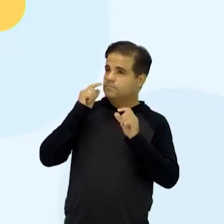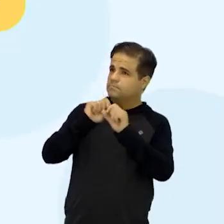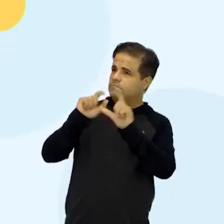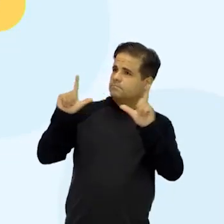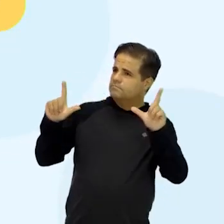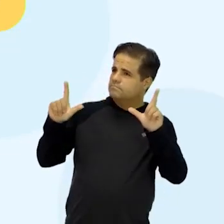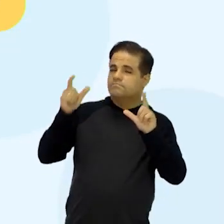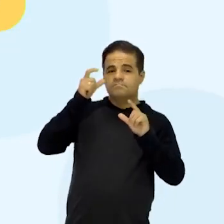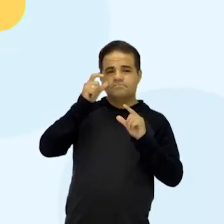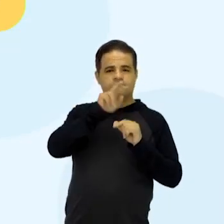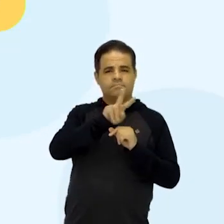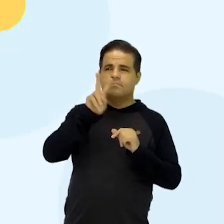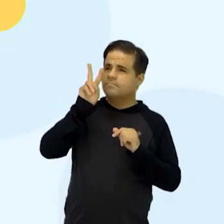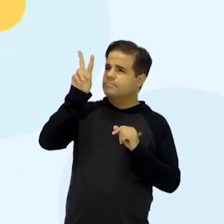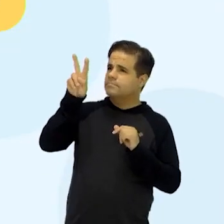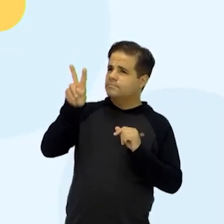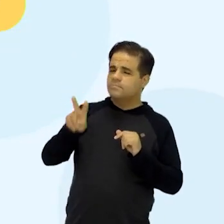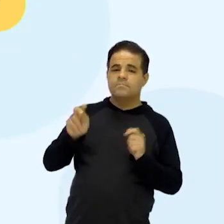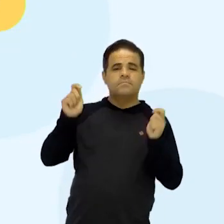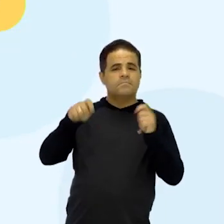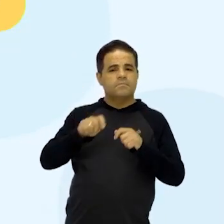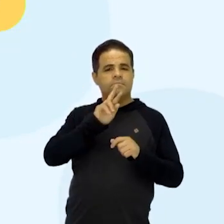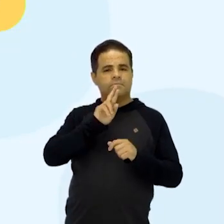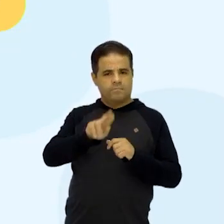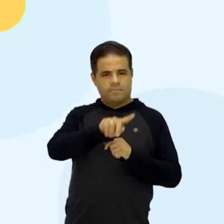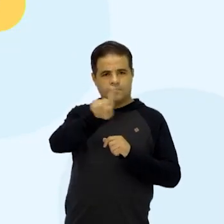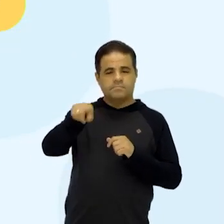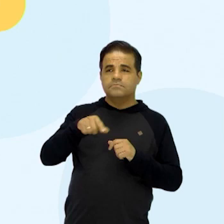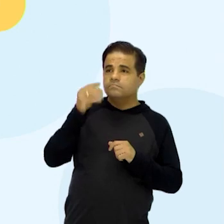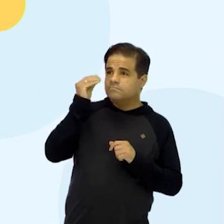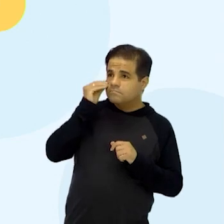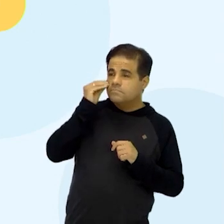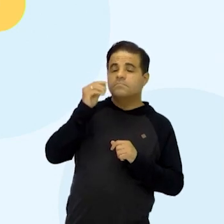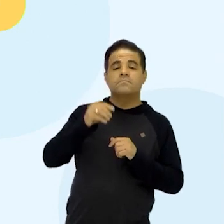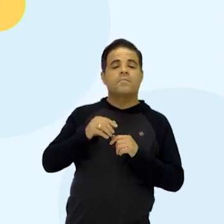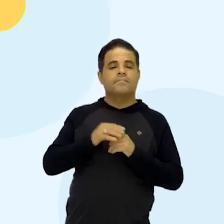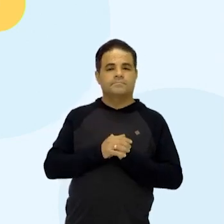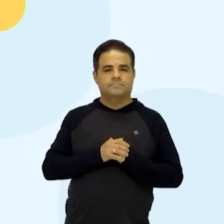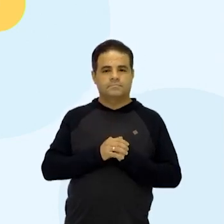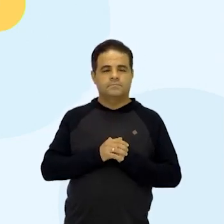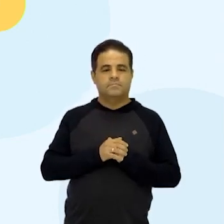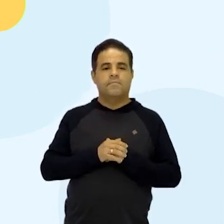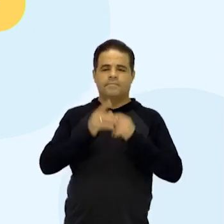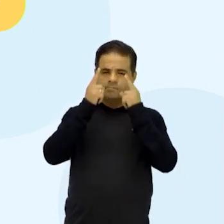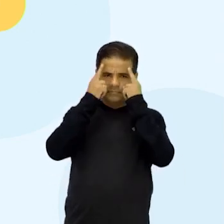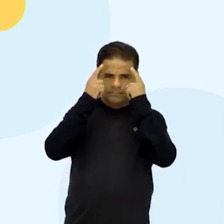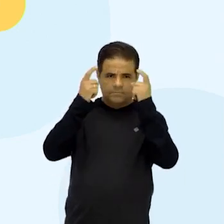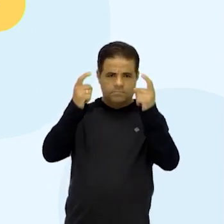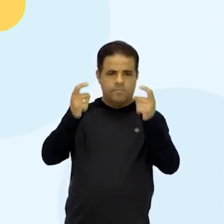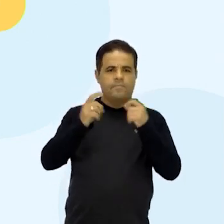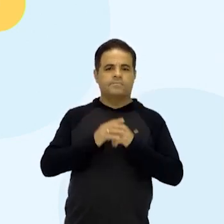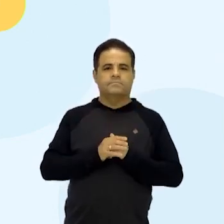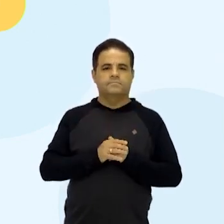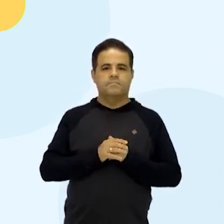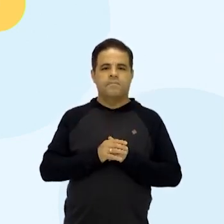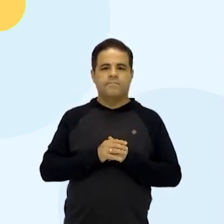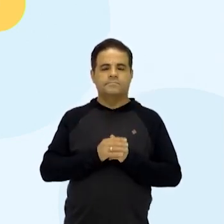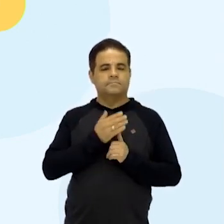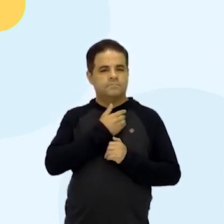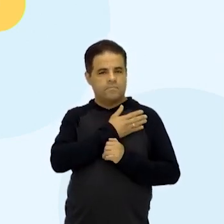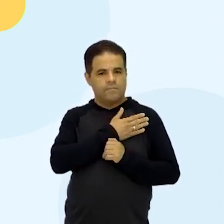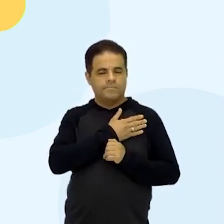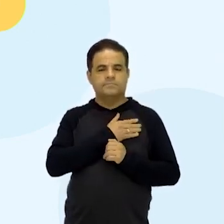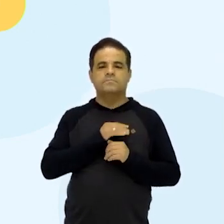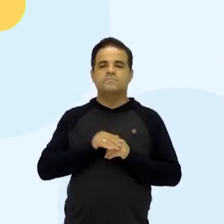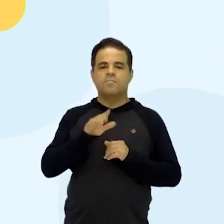aparecendo para vocês, possíveis respostas que vocês citaram, né? Violence, que é a violência, Social Exclusion,